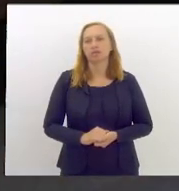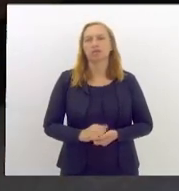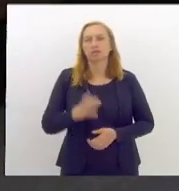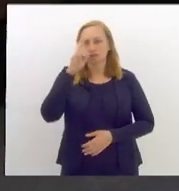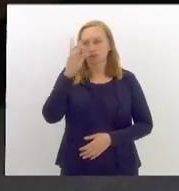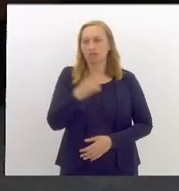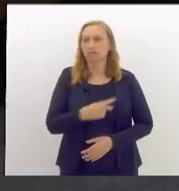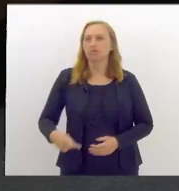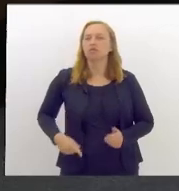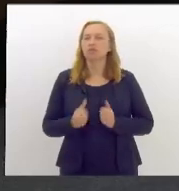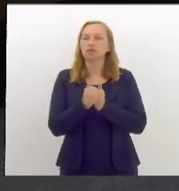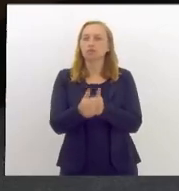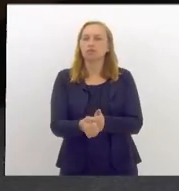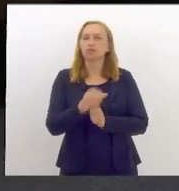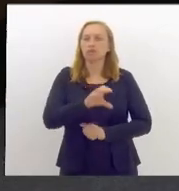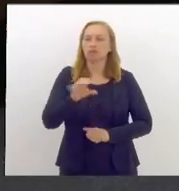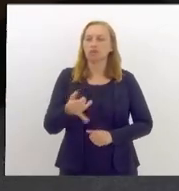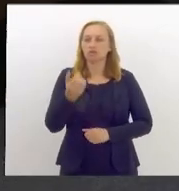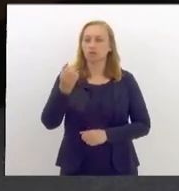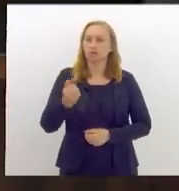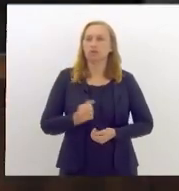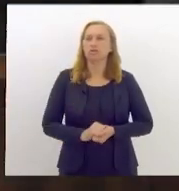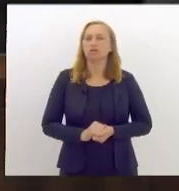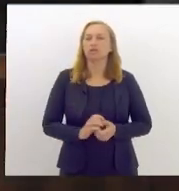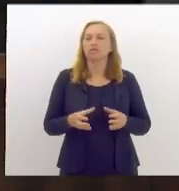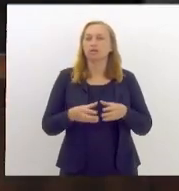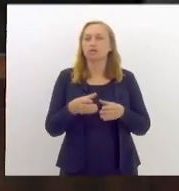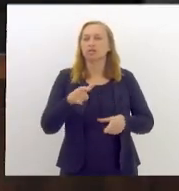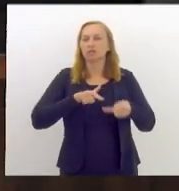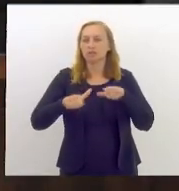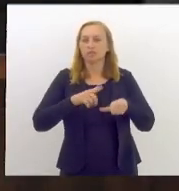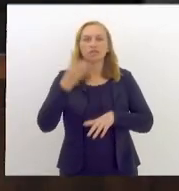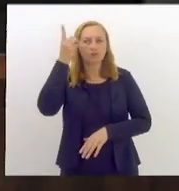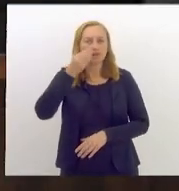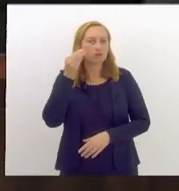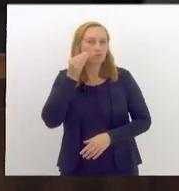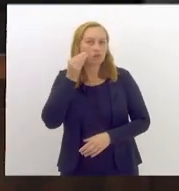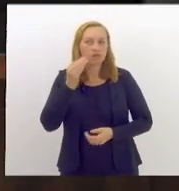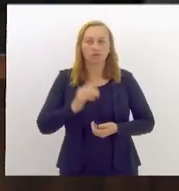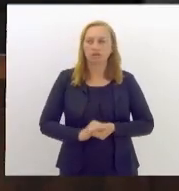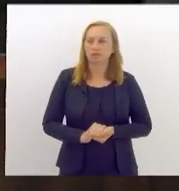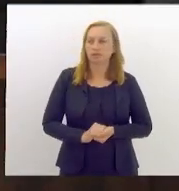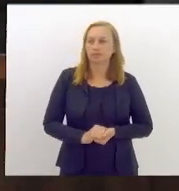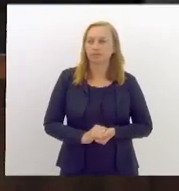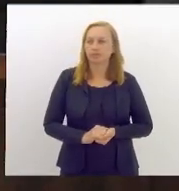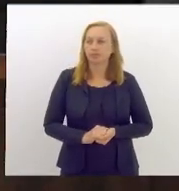seu presidente já acompanha o parecer da ccj pela comissão de trabalho deputada Mônica